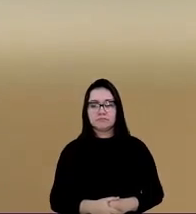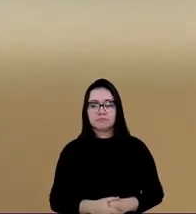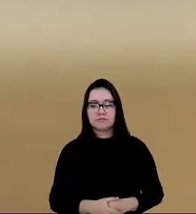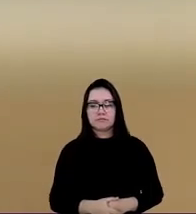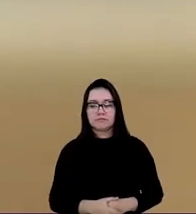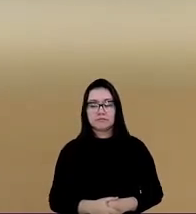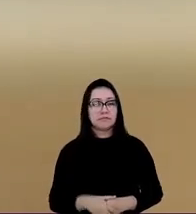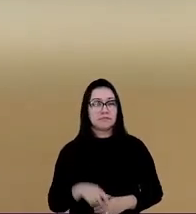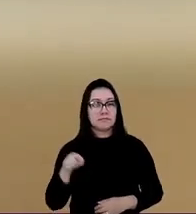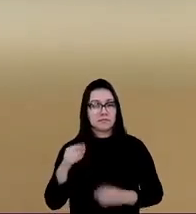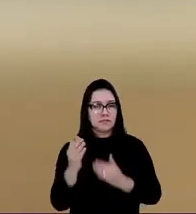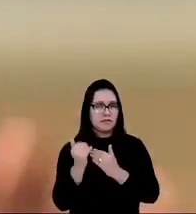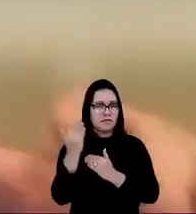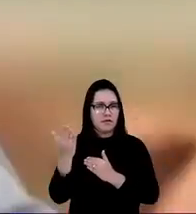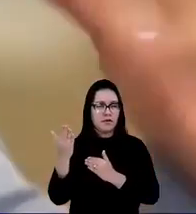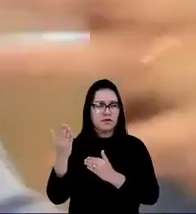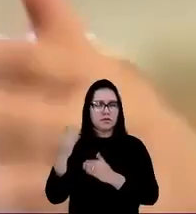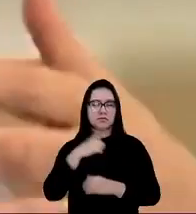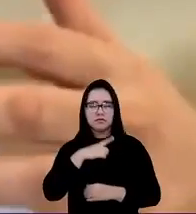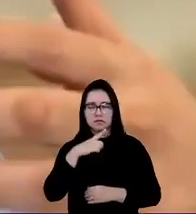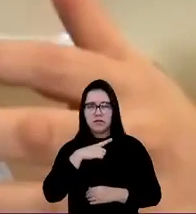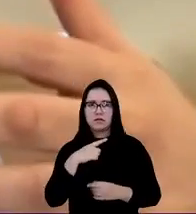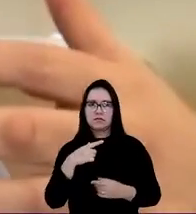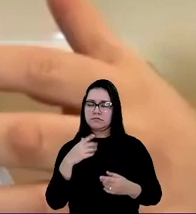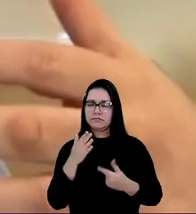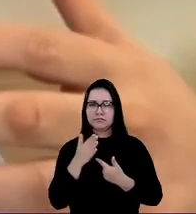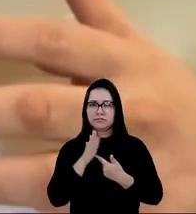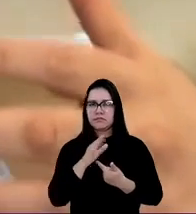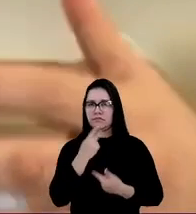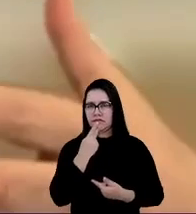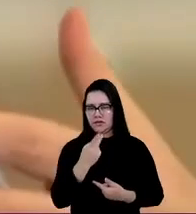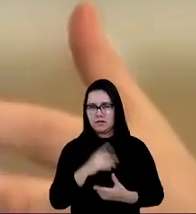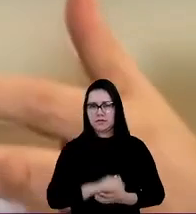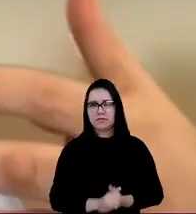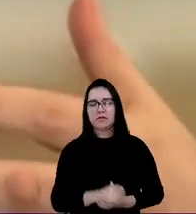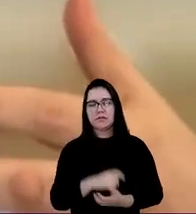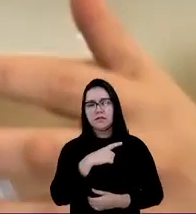parceiro externo, né? Pela companhia. Quer dizer, quando você tiver CAR-T